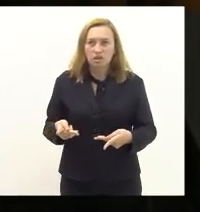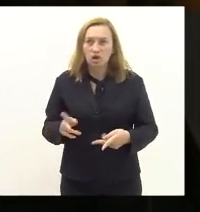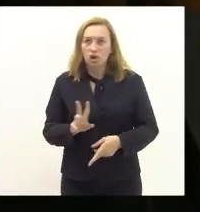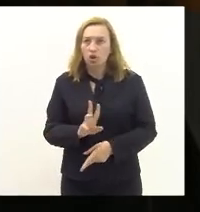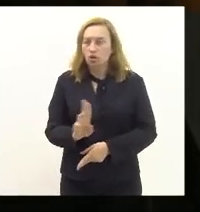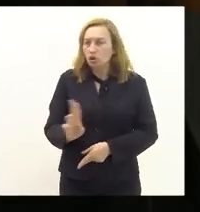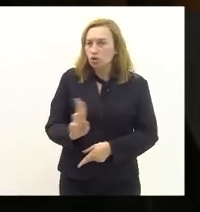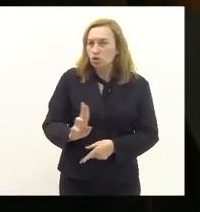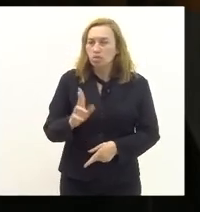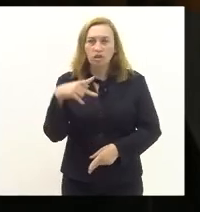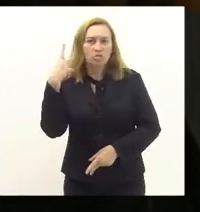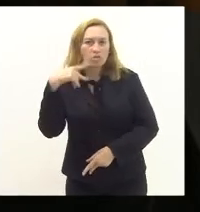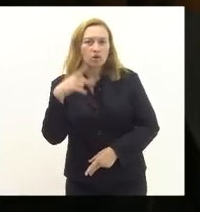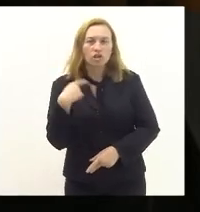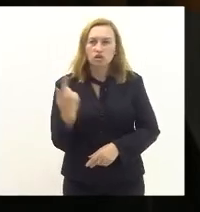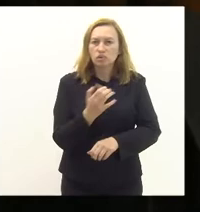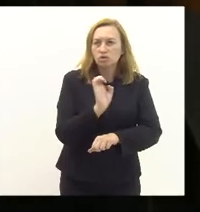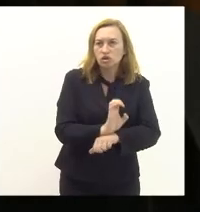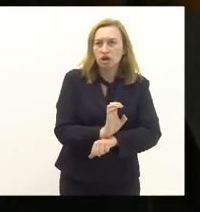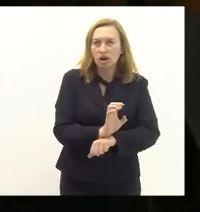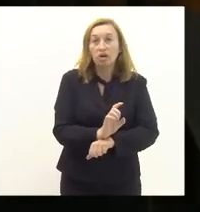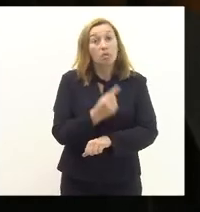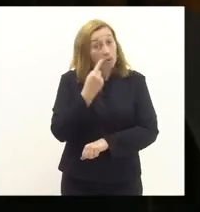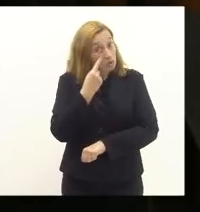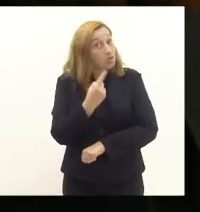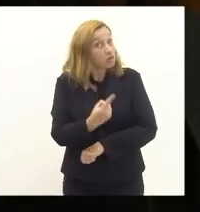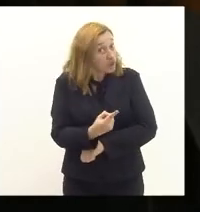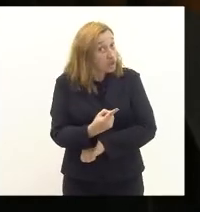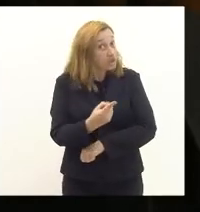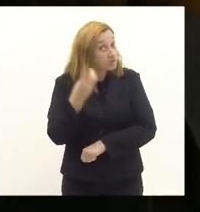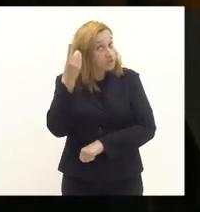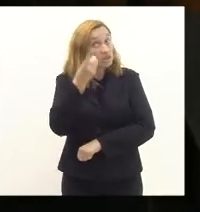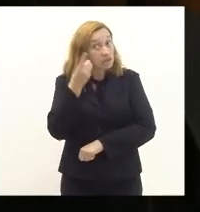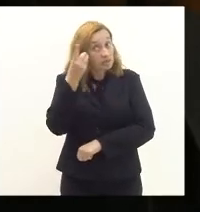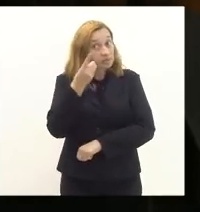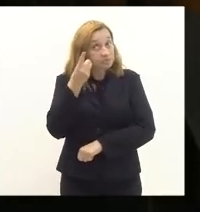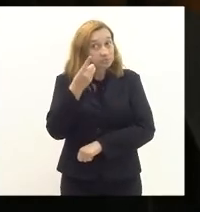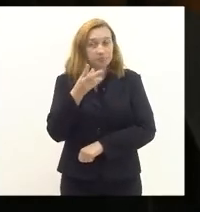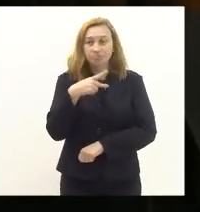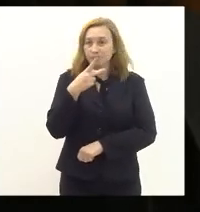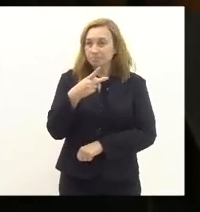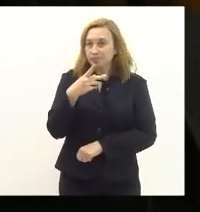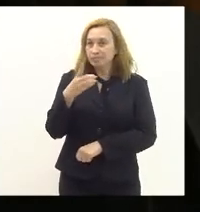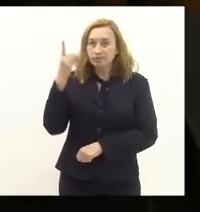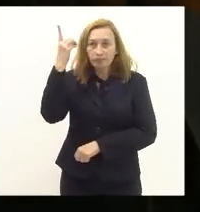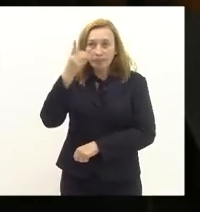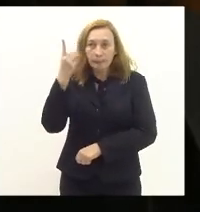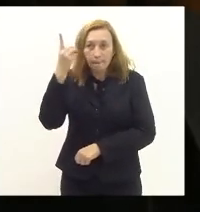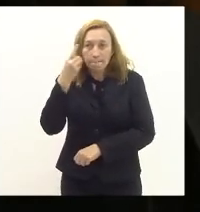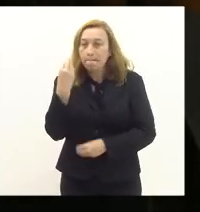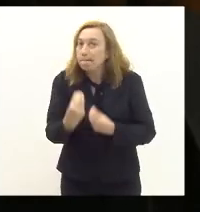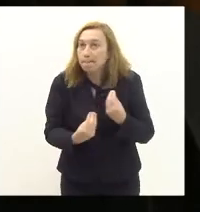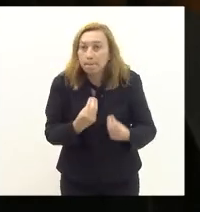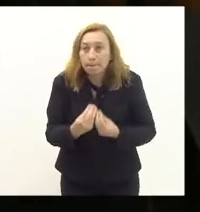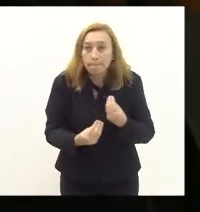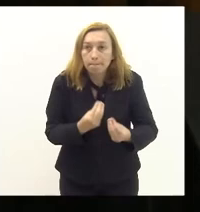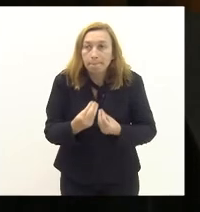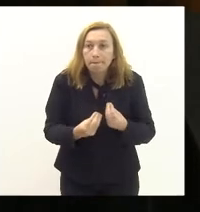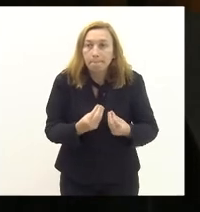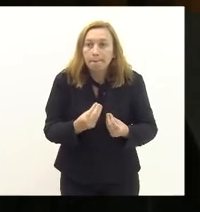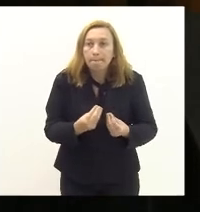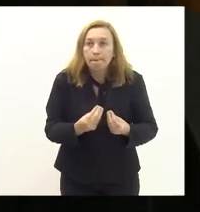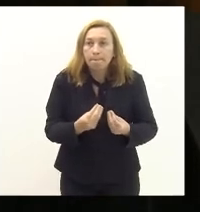nomes da política do nosso estado, para a senhora ter uma noção, fala assim, deputada, como a senhora